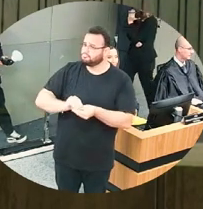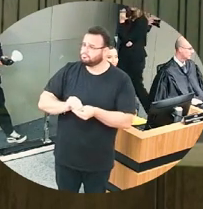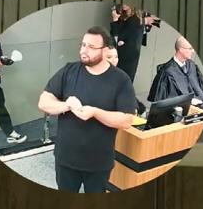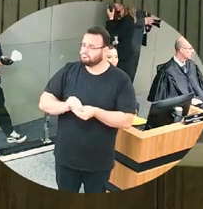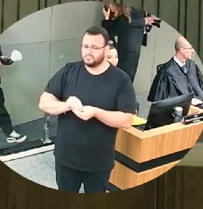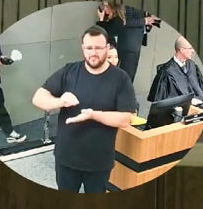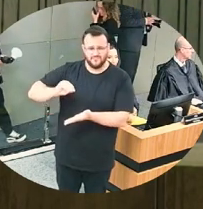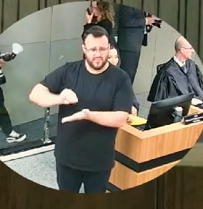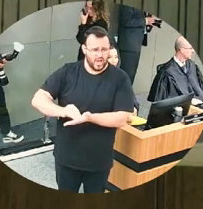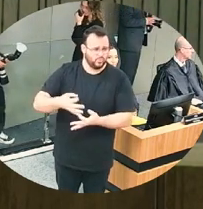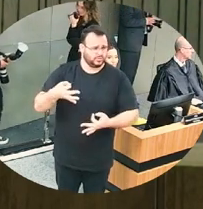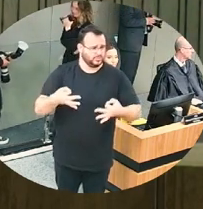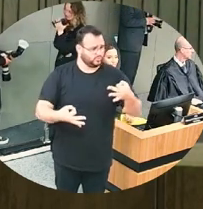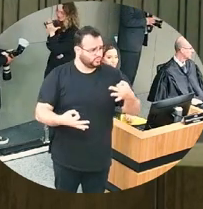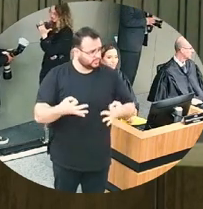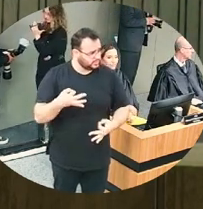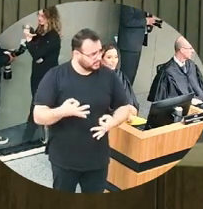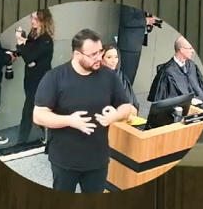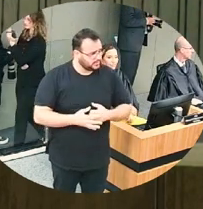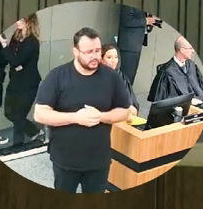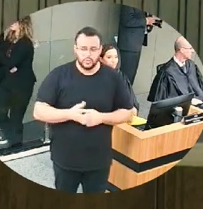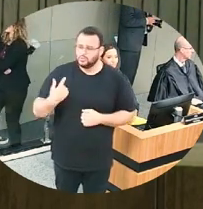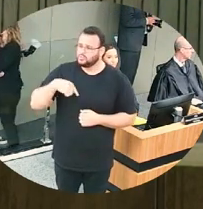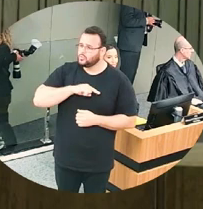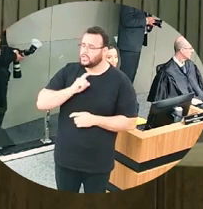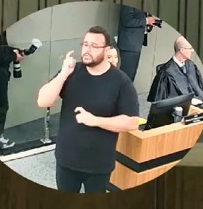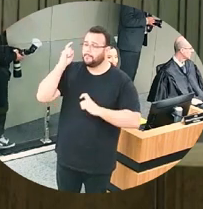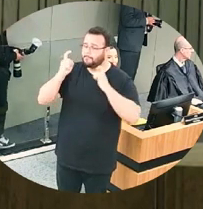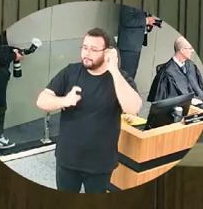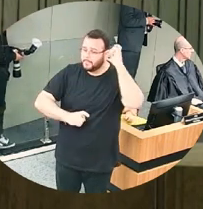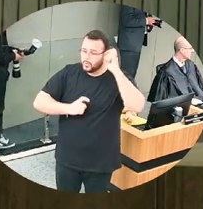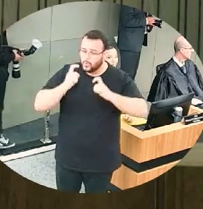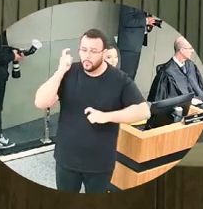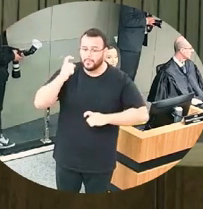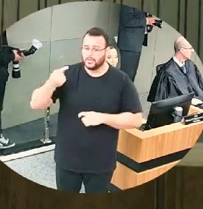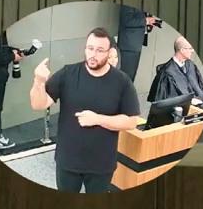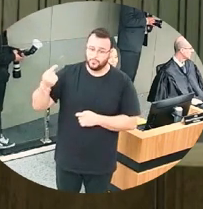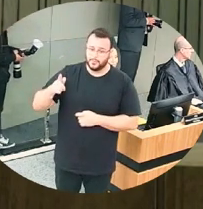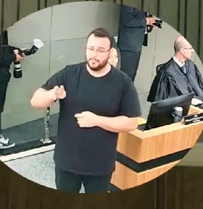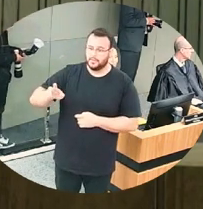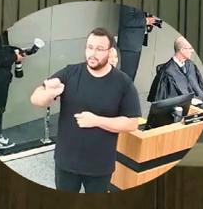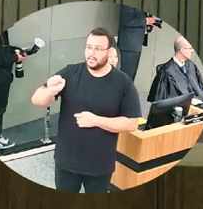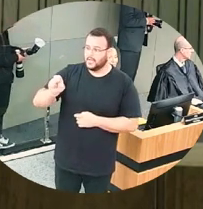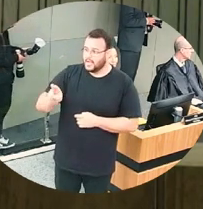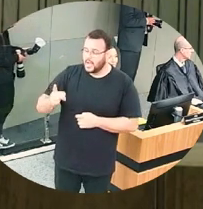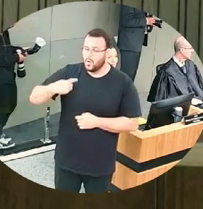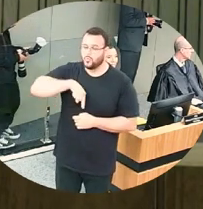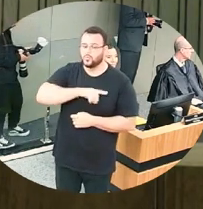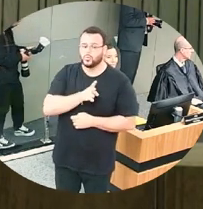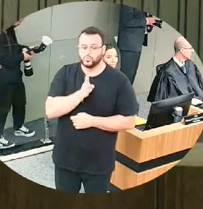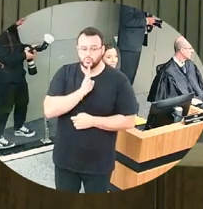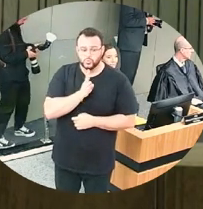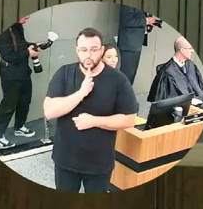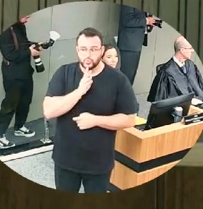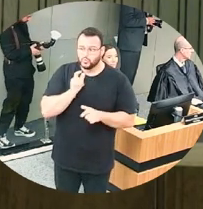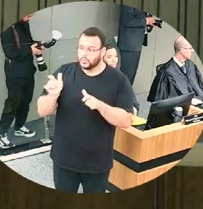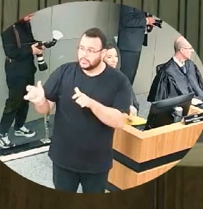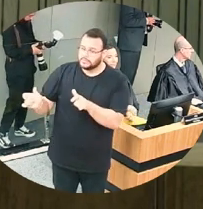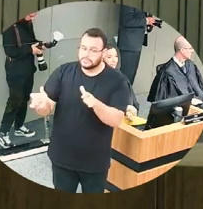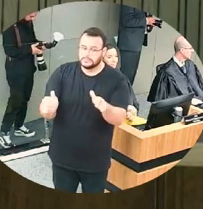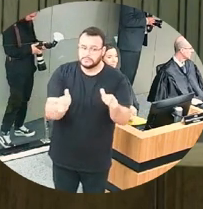injustas porque nos preocupávamos e muito com o primeiro grau nós reconhecemos que a jurisdição É